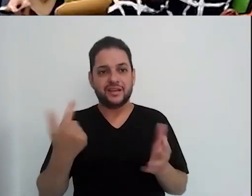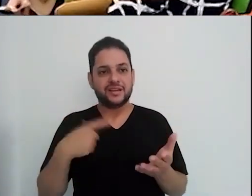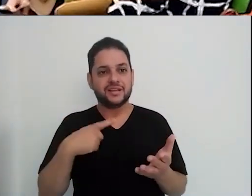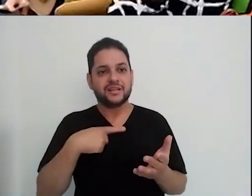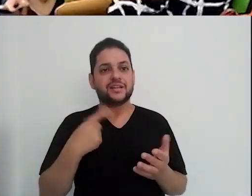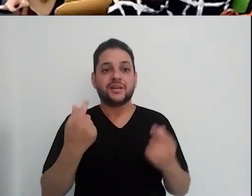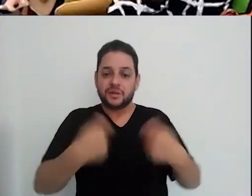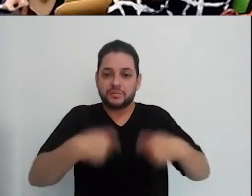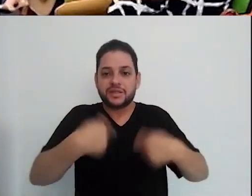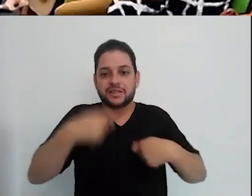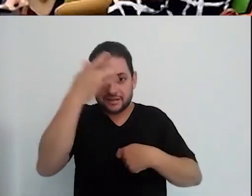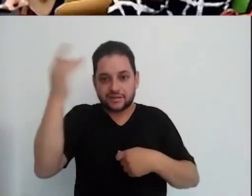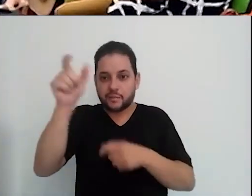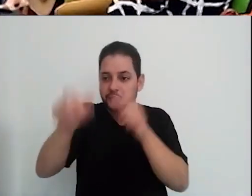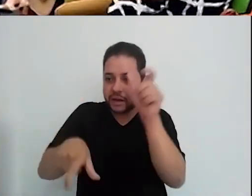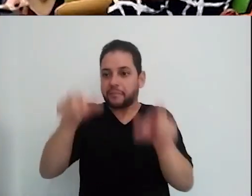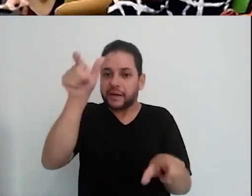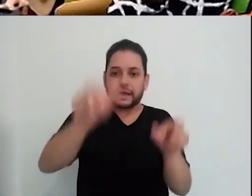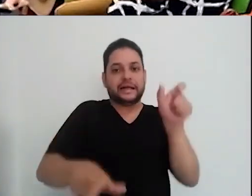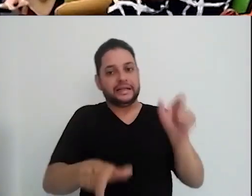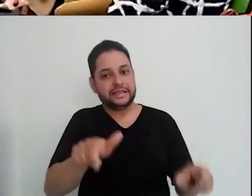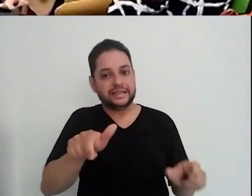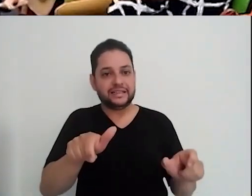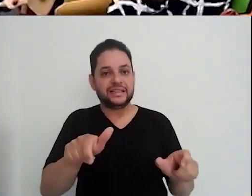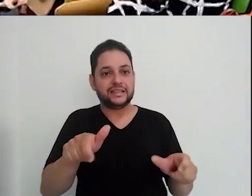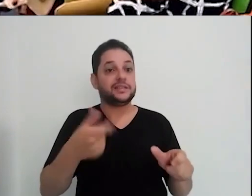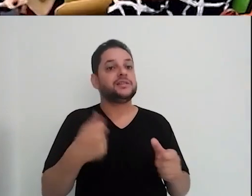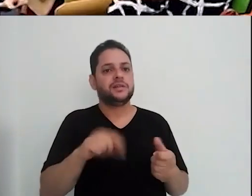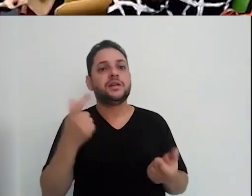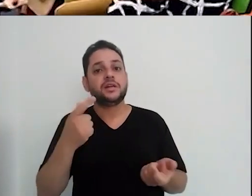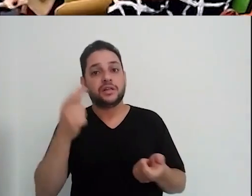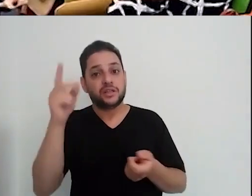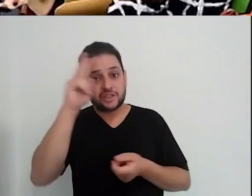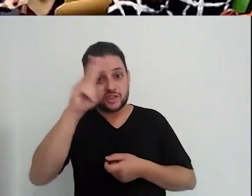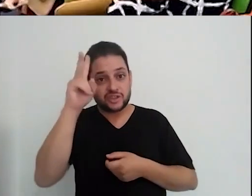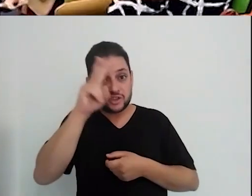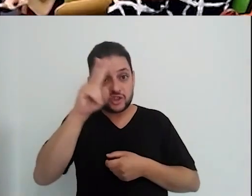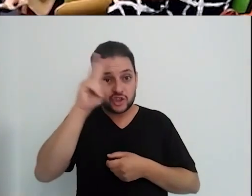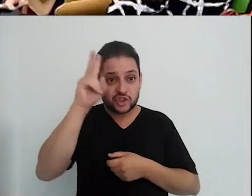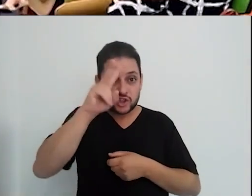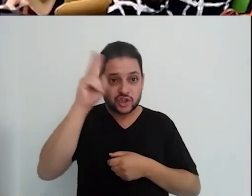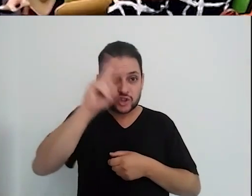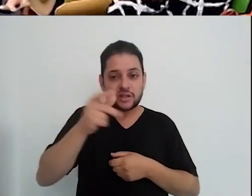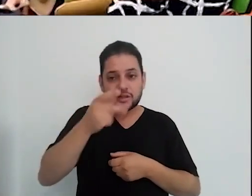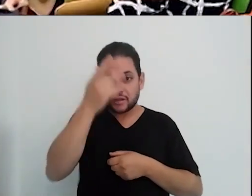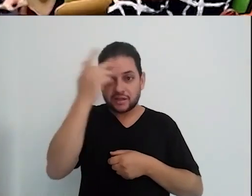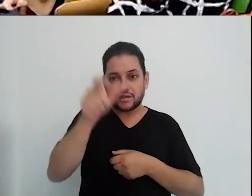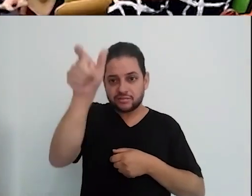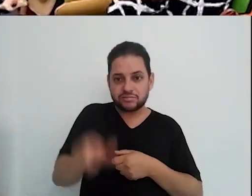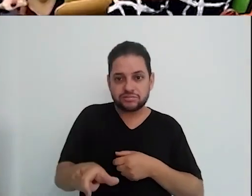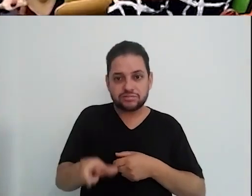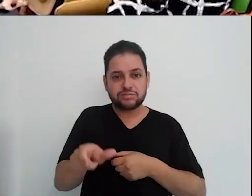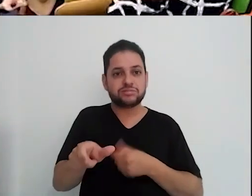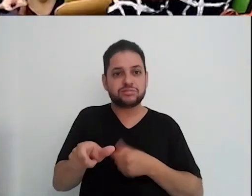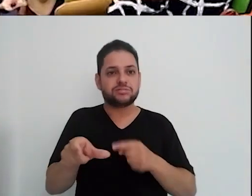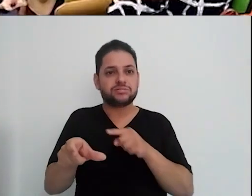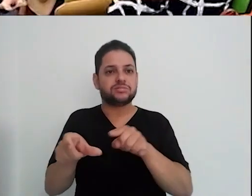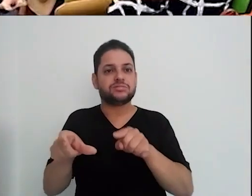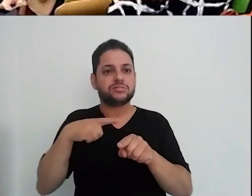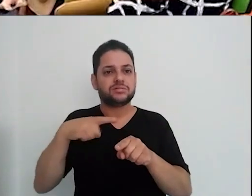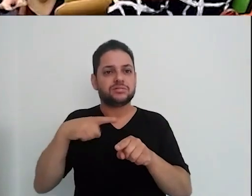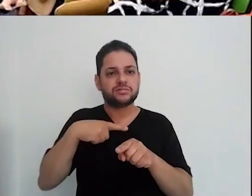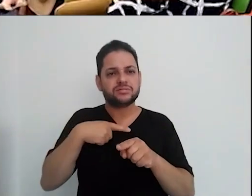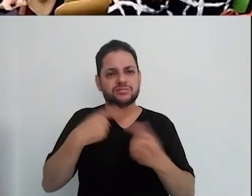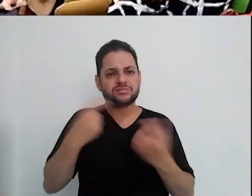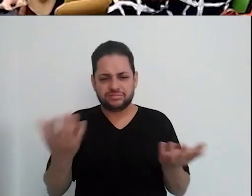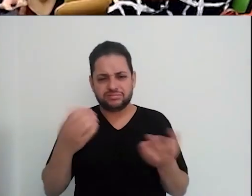de personagens, histórias que tenham, sabe, um personagem que seja o que os americanos chamam de compelling, que seja assim,